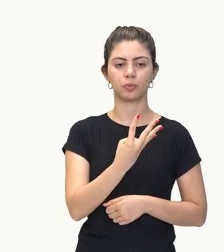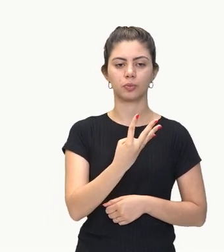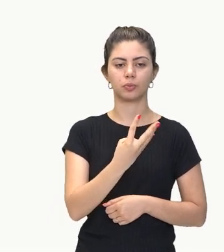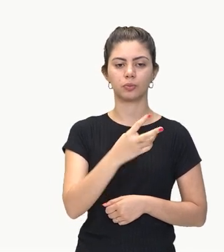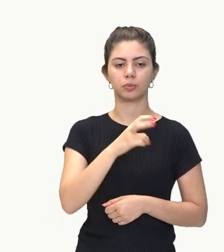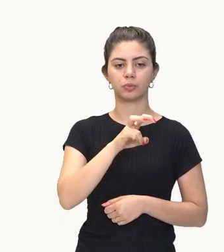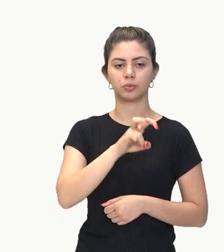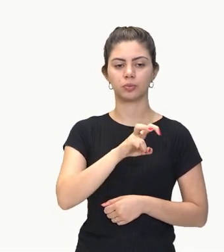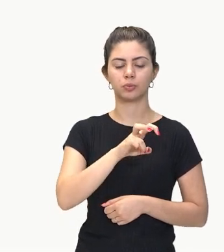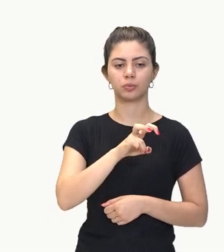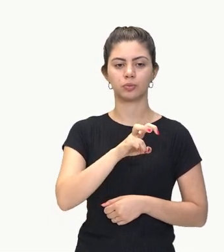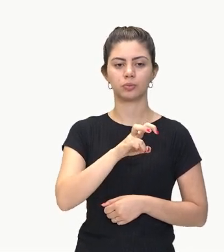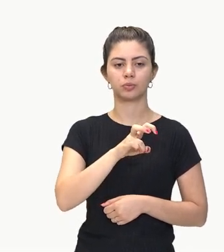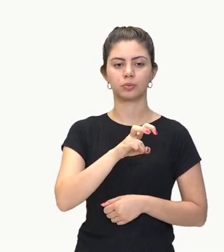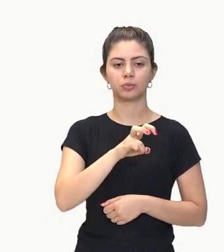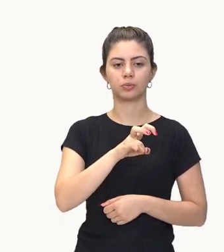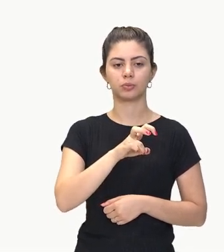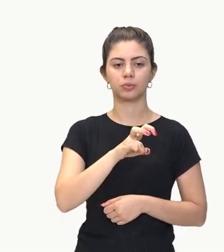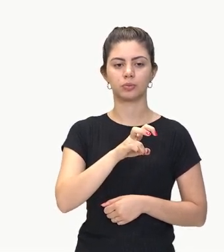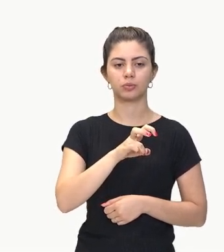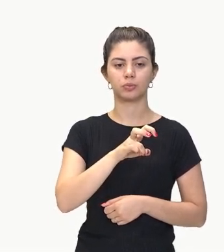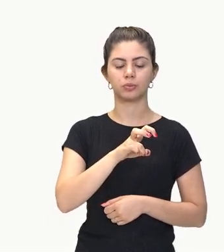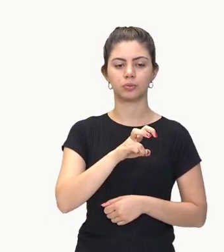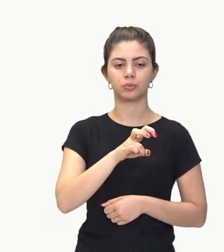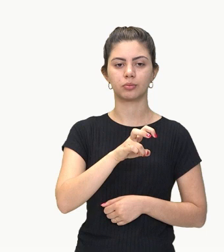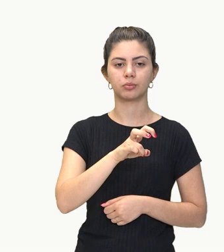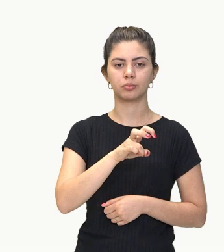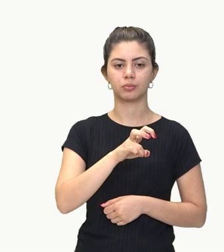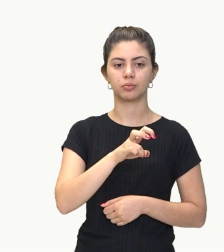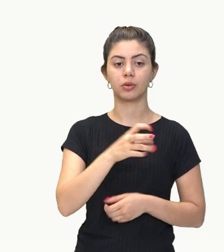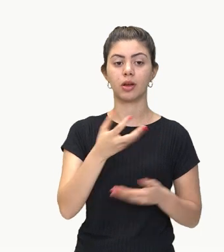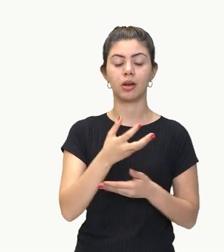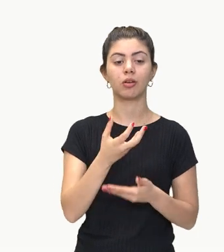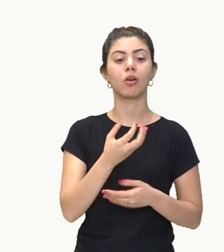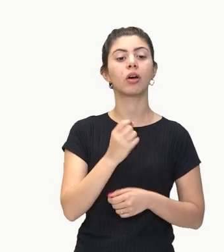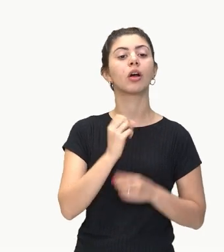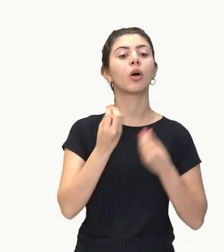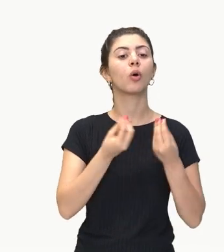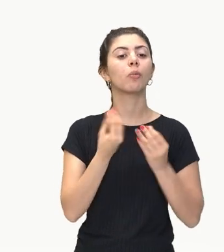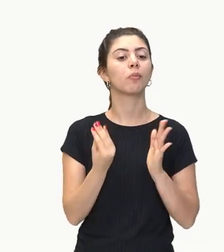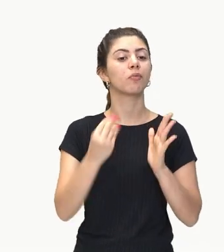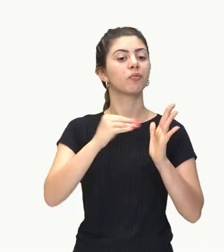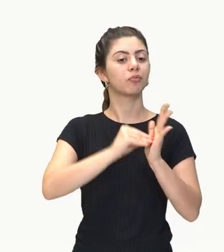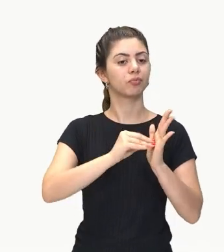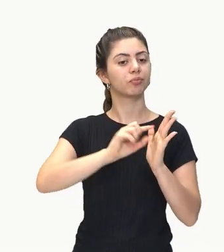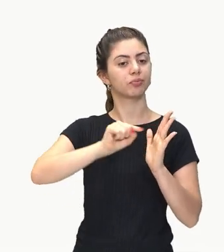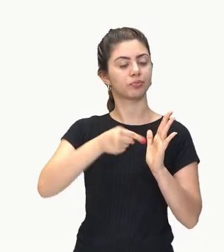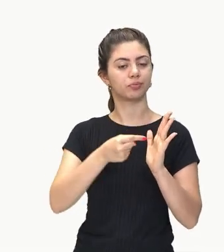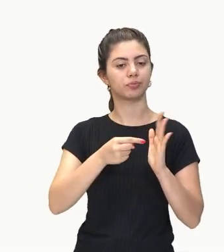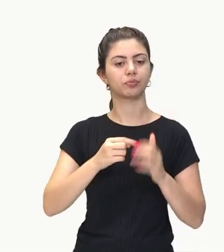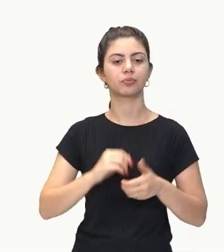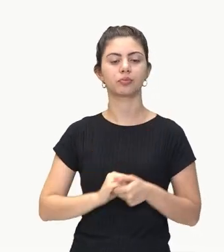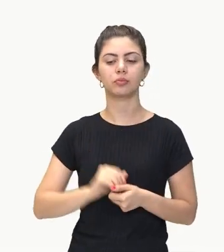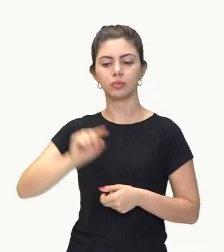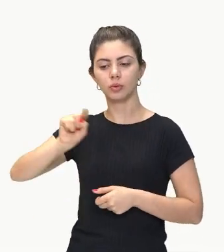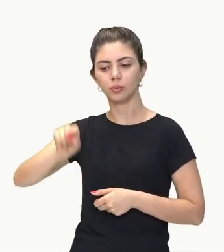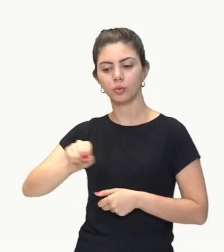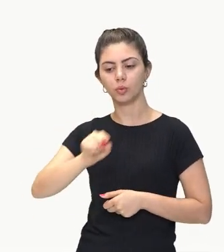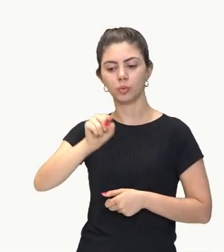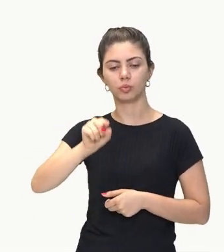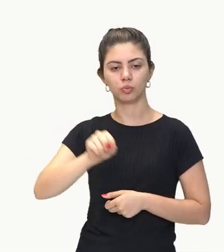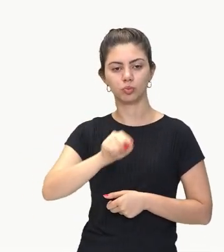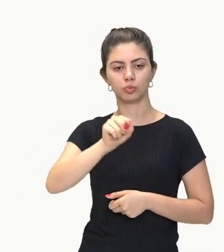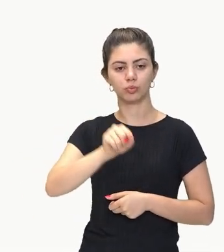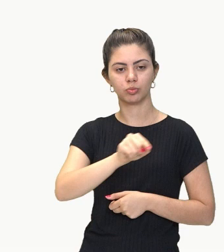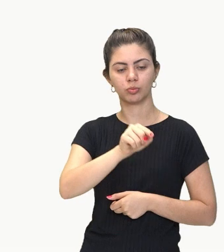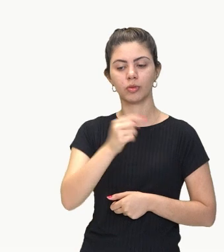4, 5. Se tem que ter 5 casas decimais, agora eu coloco a minha vírgula. Tá? E